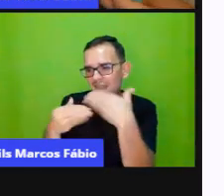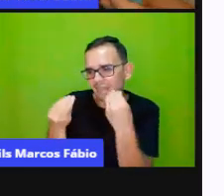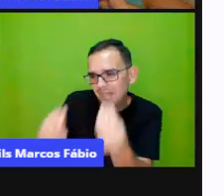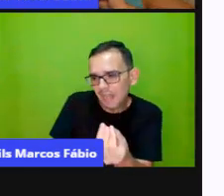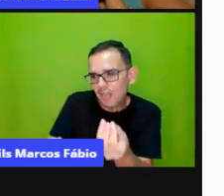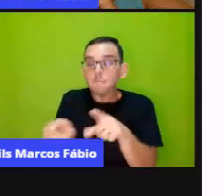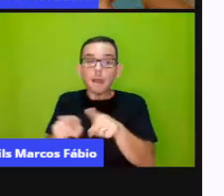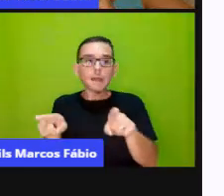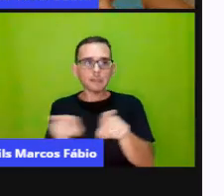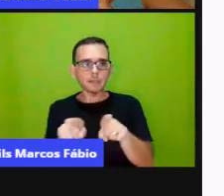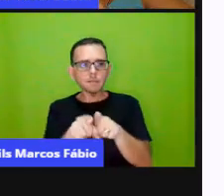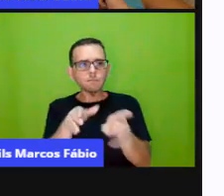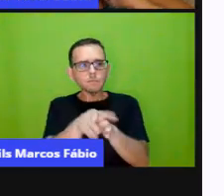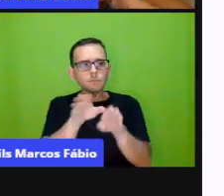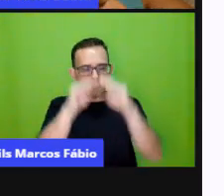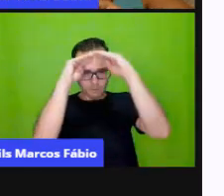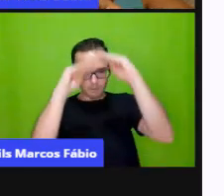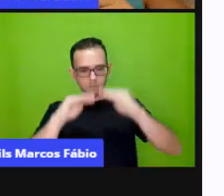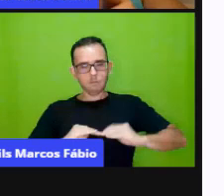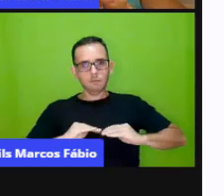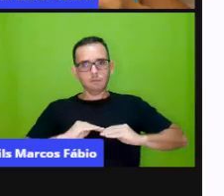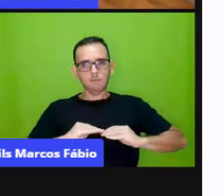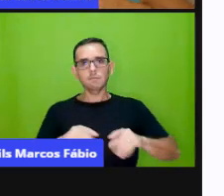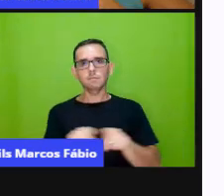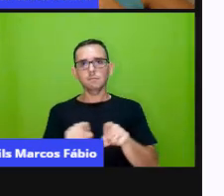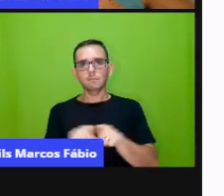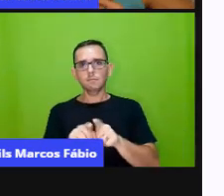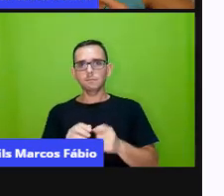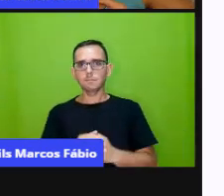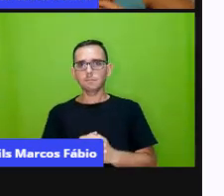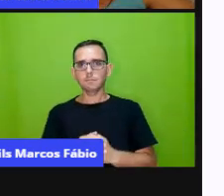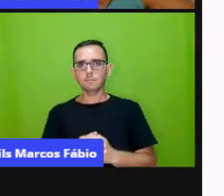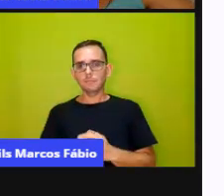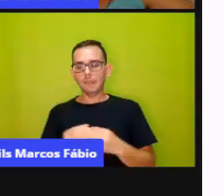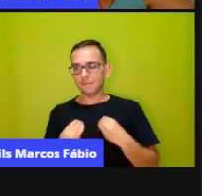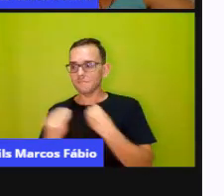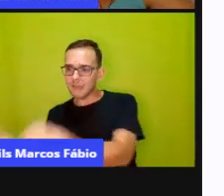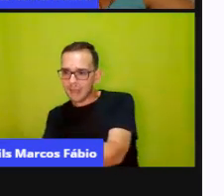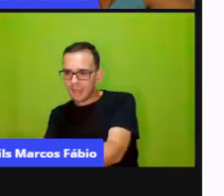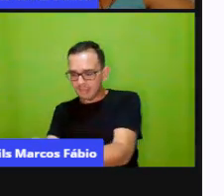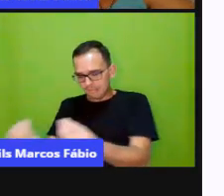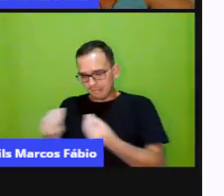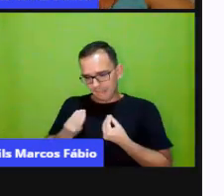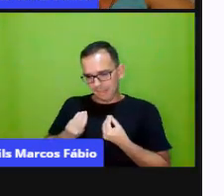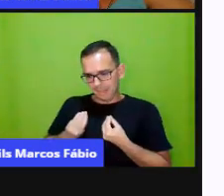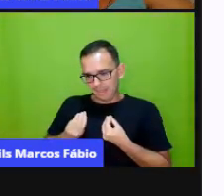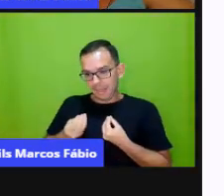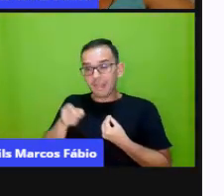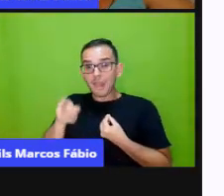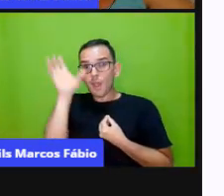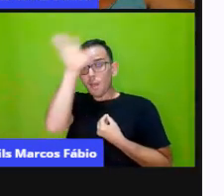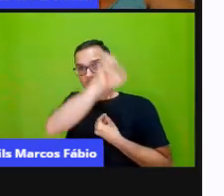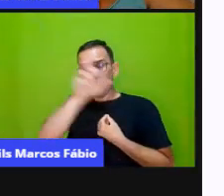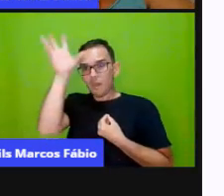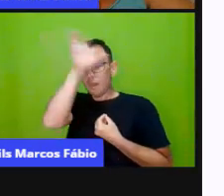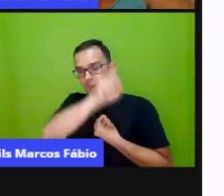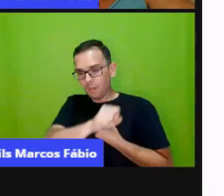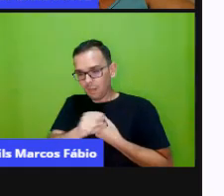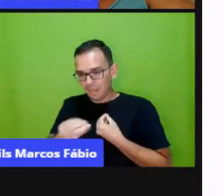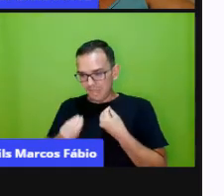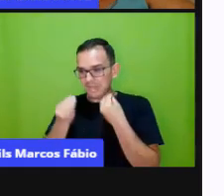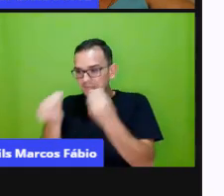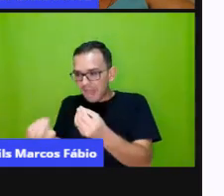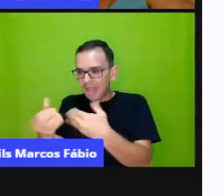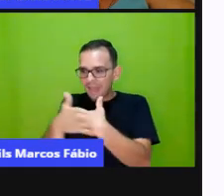também ensina ela a obedecer. Pega, bolinha, traz, né? E ela aprende que quando ela obedece, ela ganha